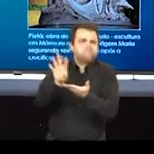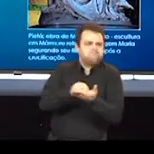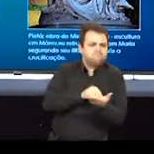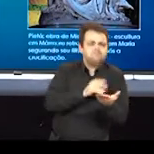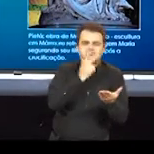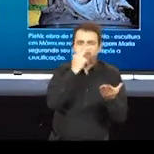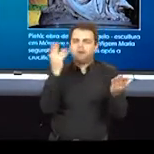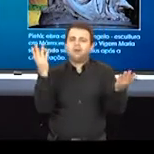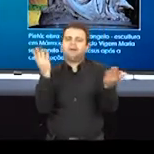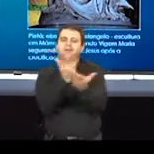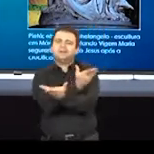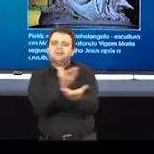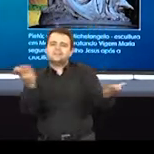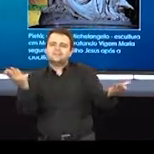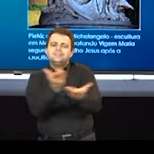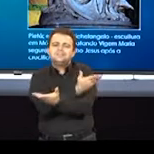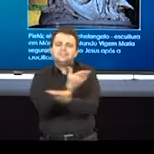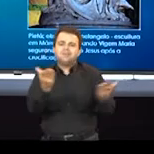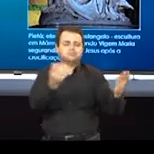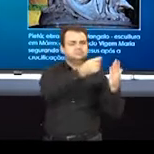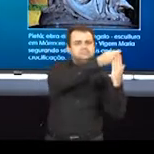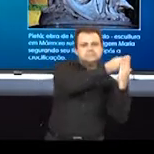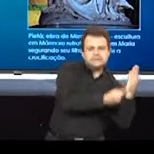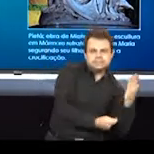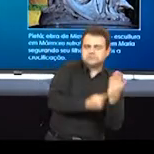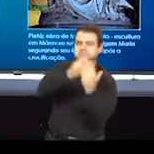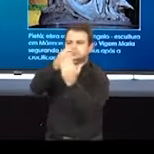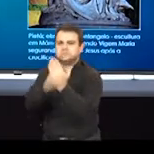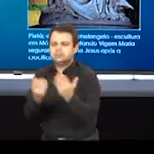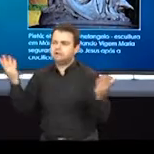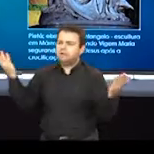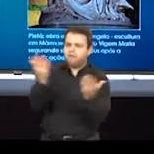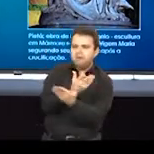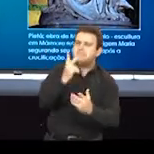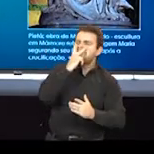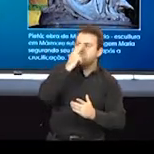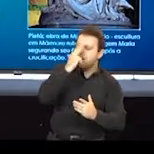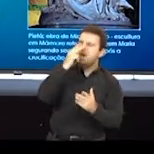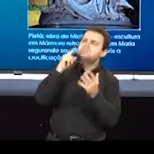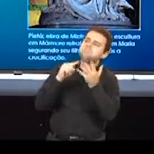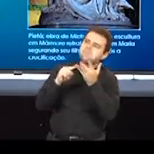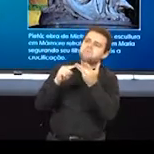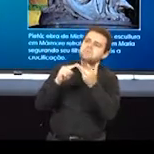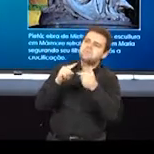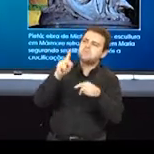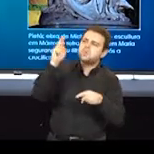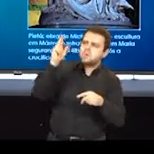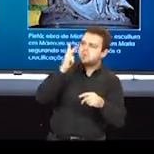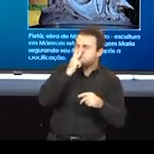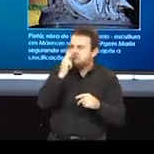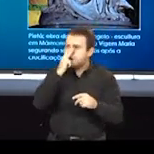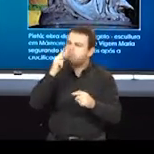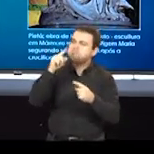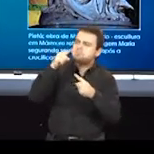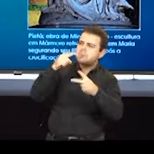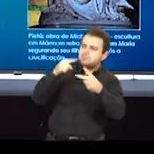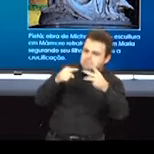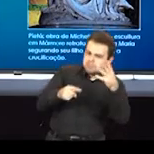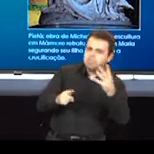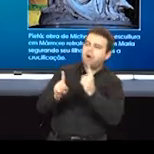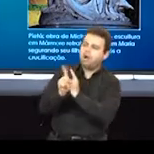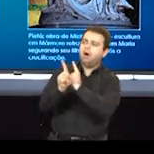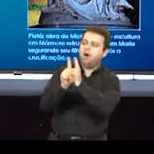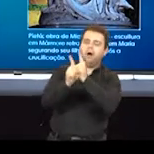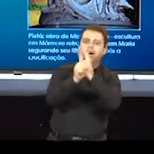intertextual, provavelmente eu falaria das semelhanças que essa foto tem em relação à escultura. Pensaria